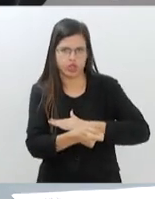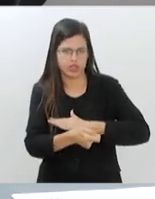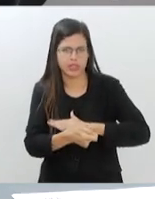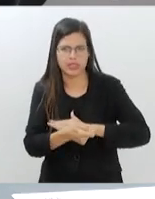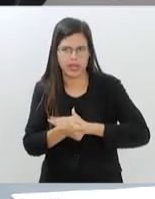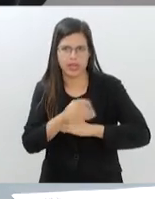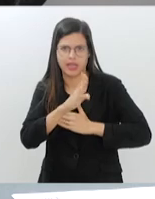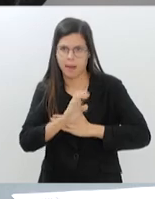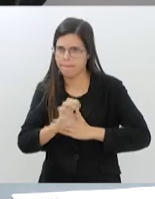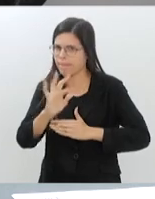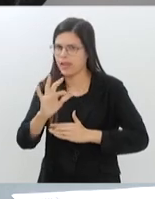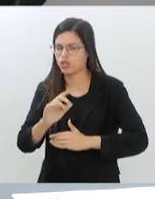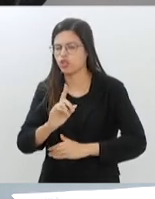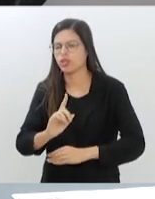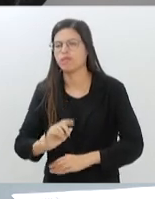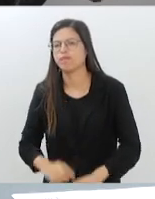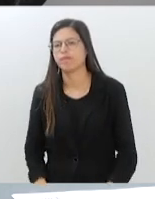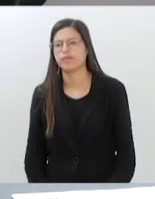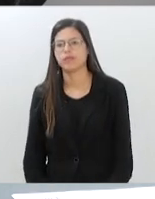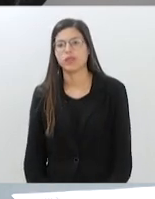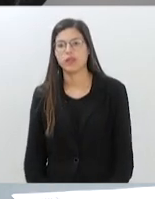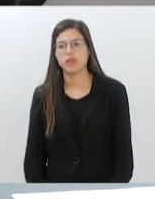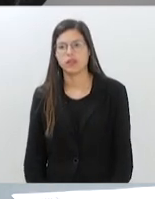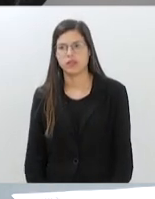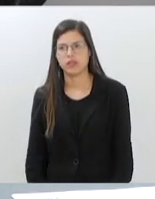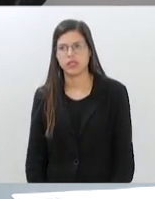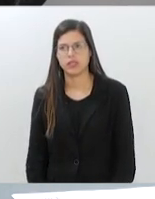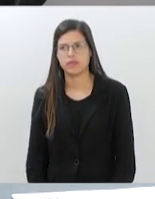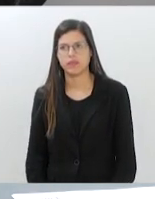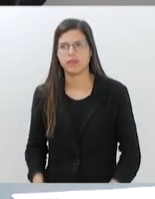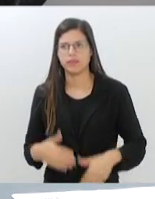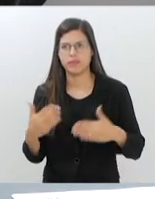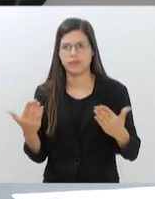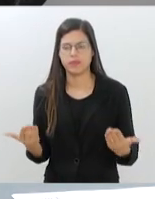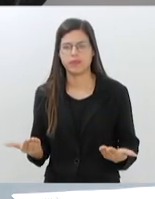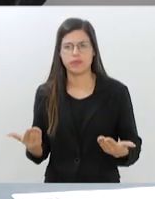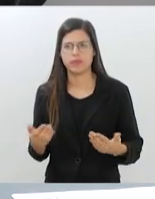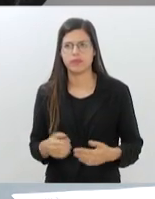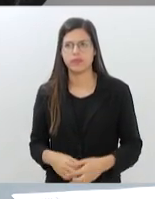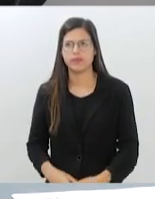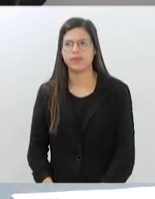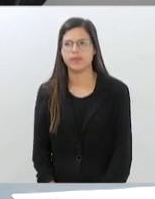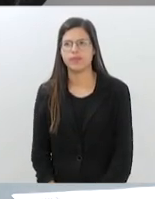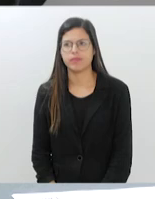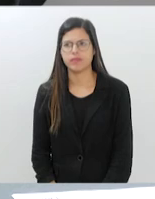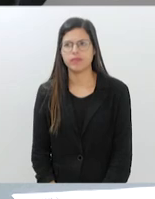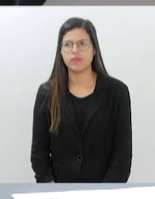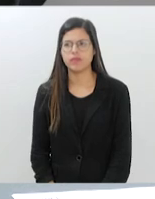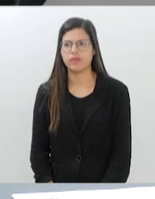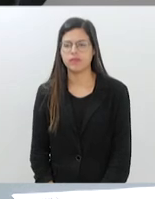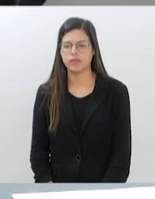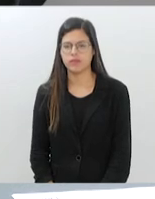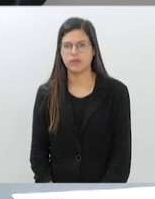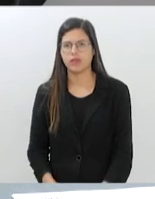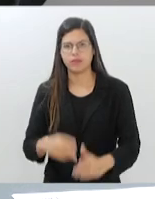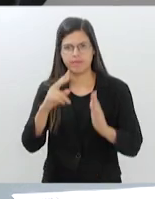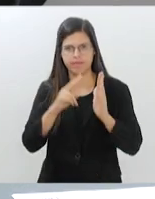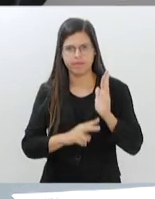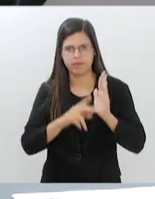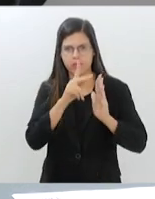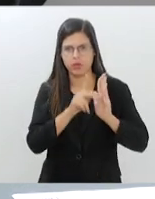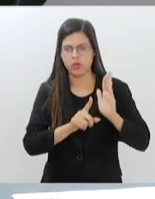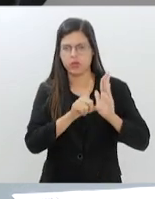vida mas dito isso Senor Presidente lendo o proj já Deputado